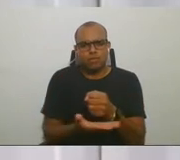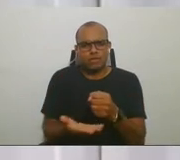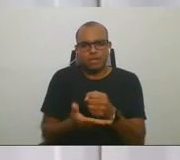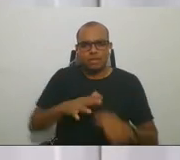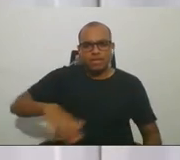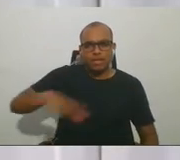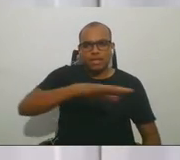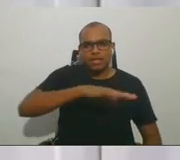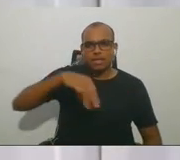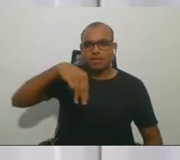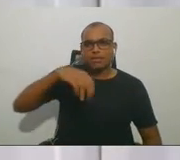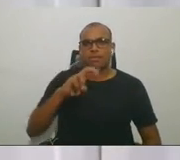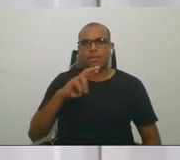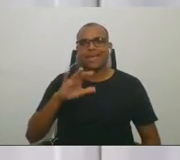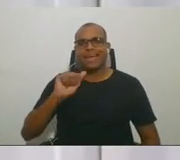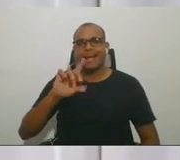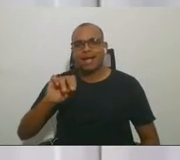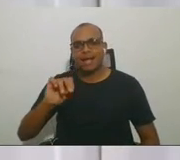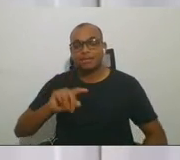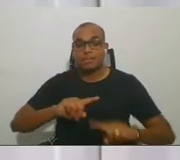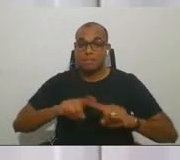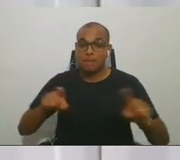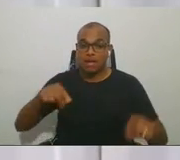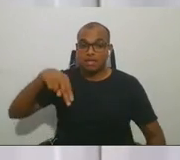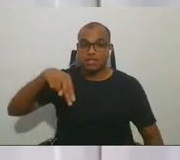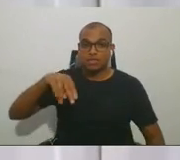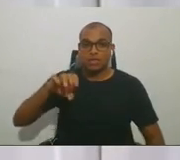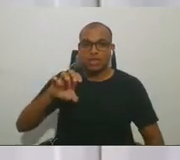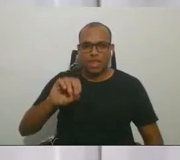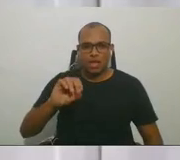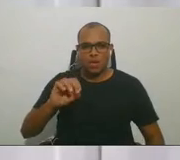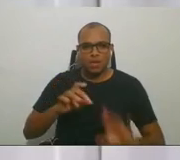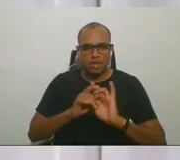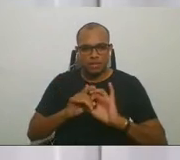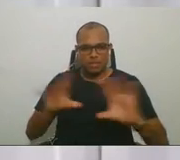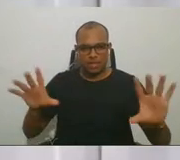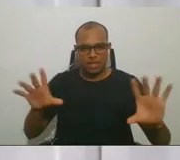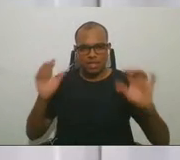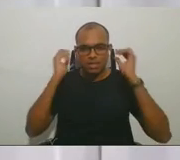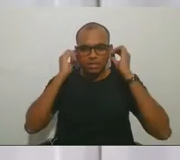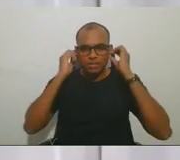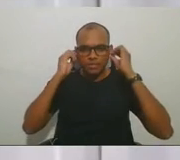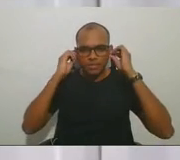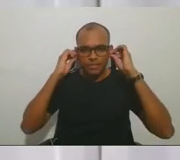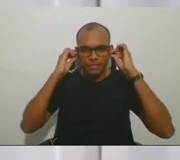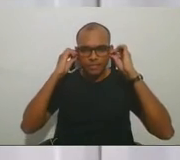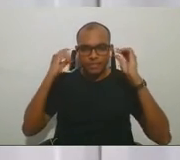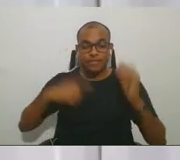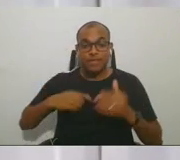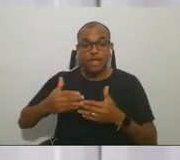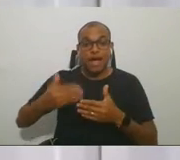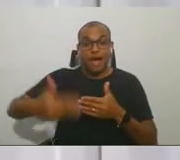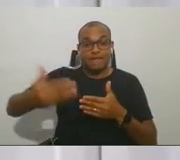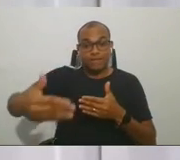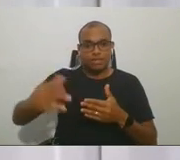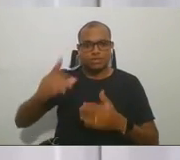o neoliberalismo não se compadece com o avanço dos direitos